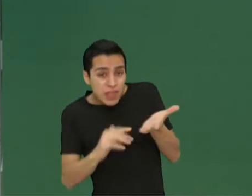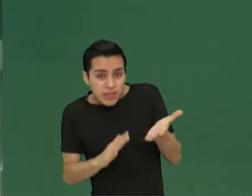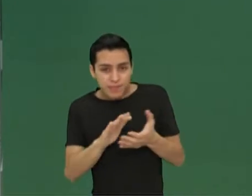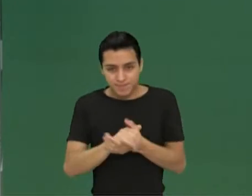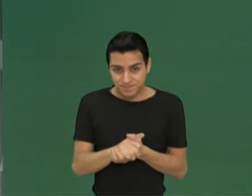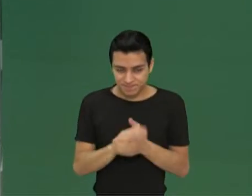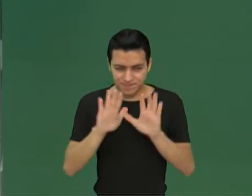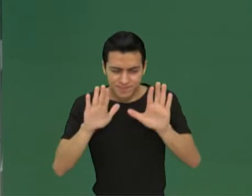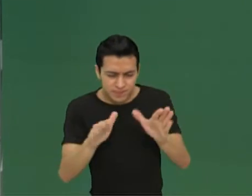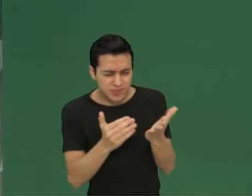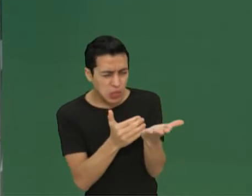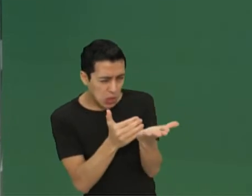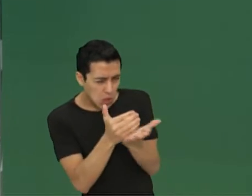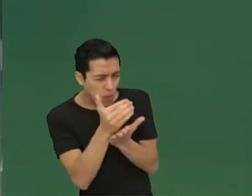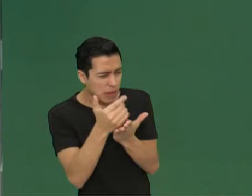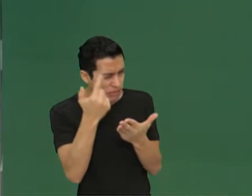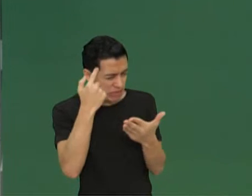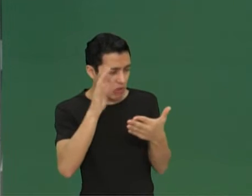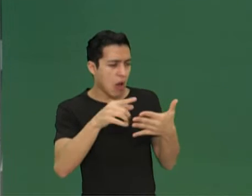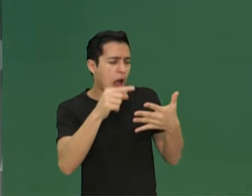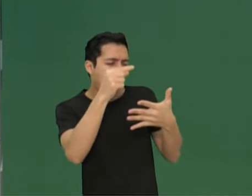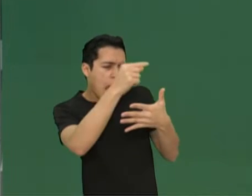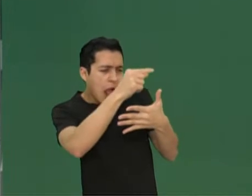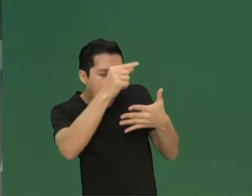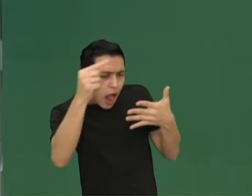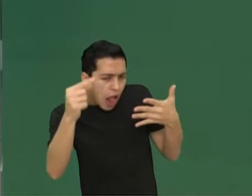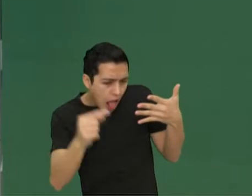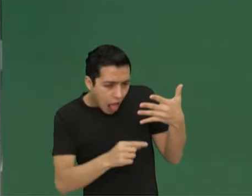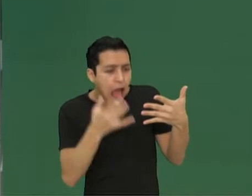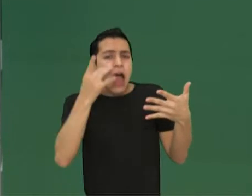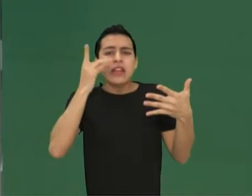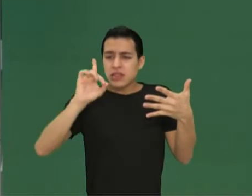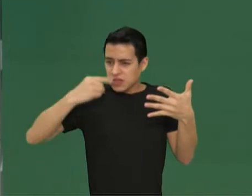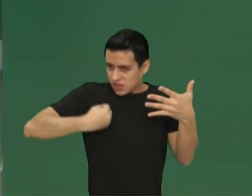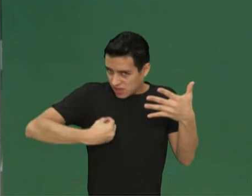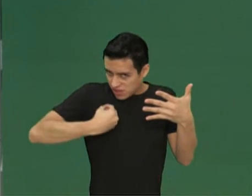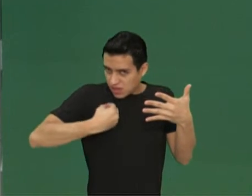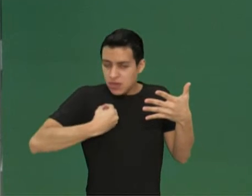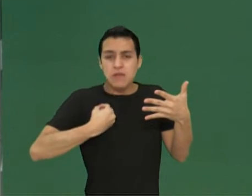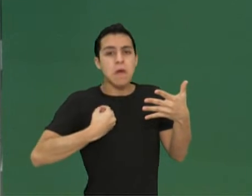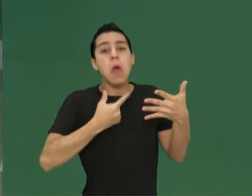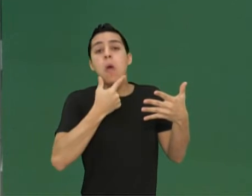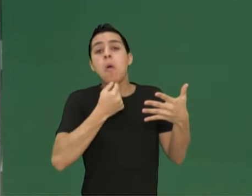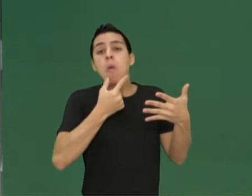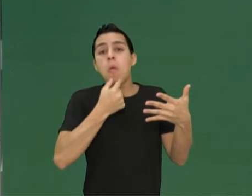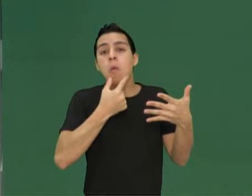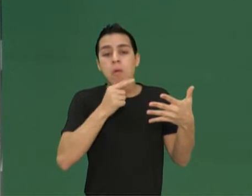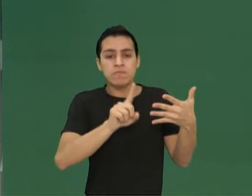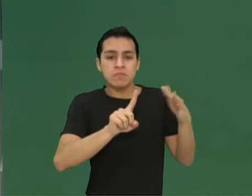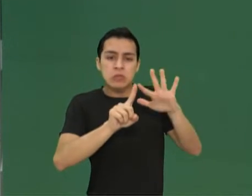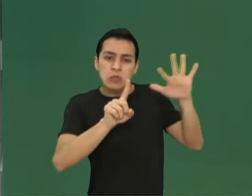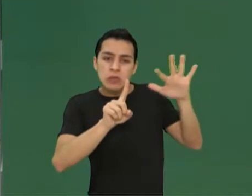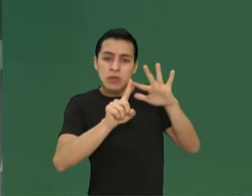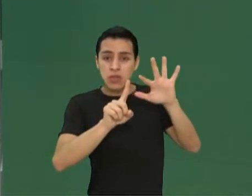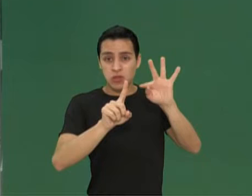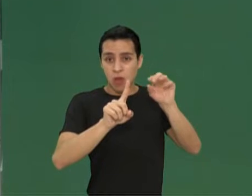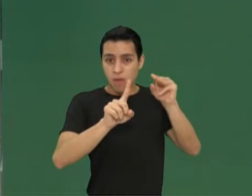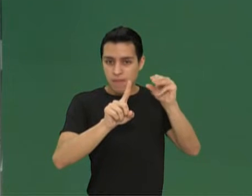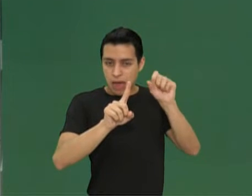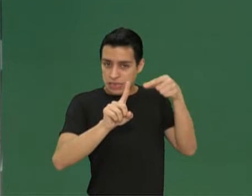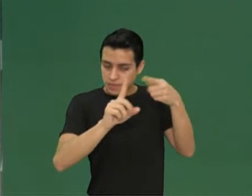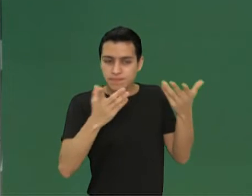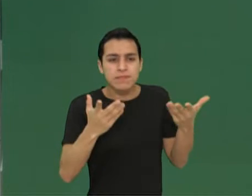a partir das 5 provas, tá, da existência de Deus formulada pelo Tomás de Aquino, escolha um